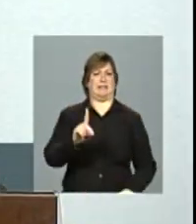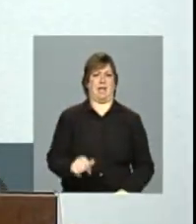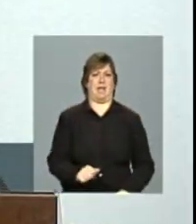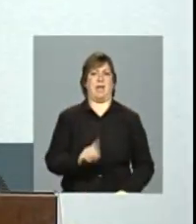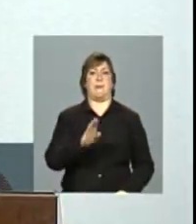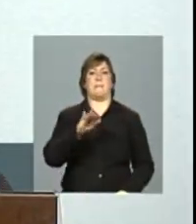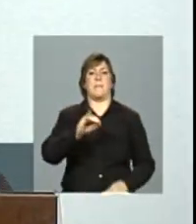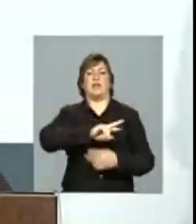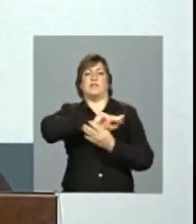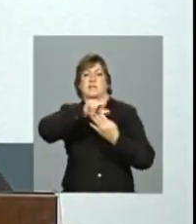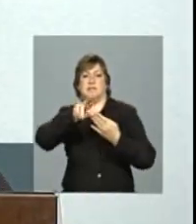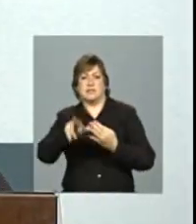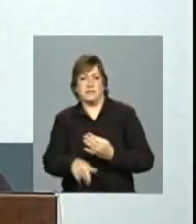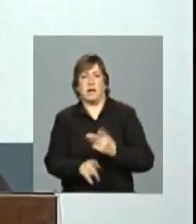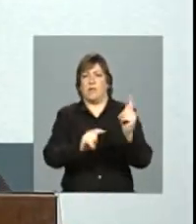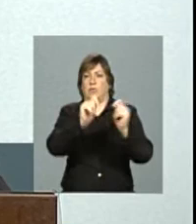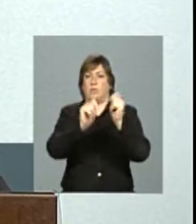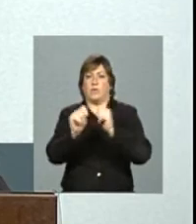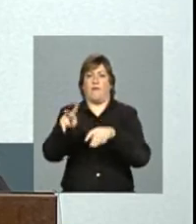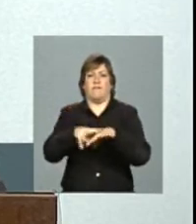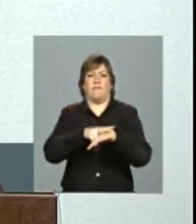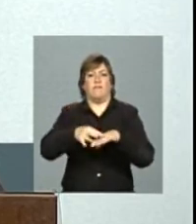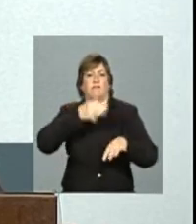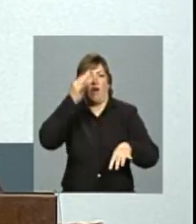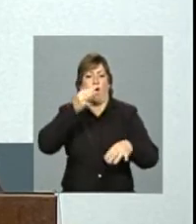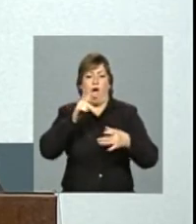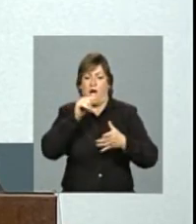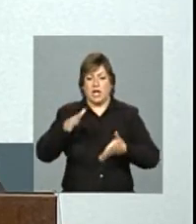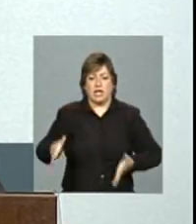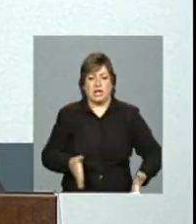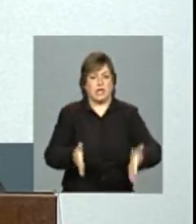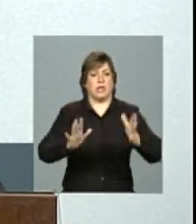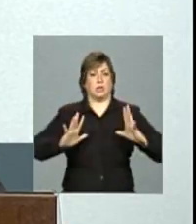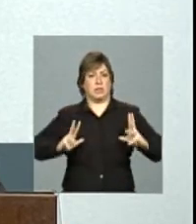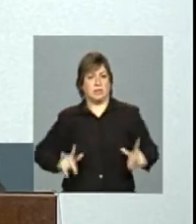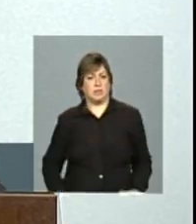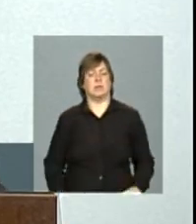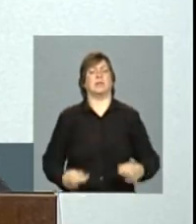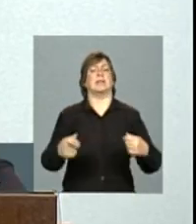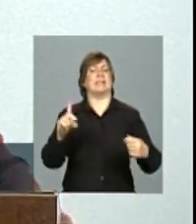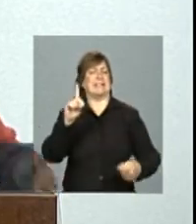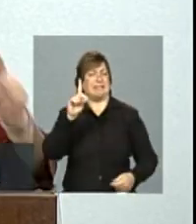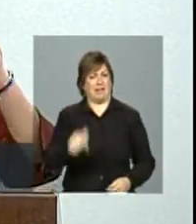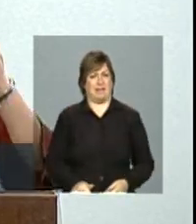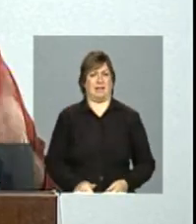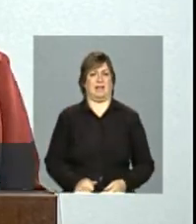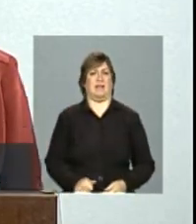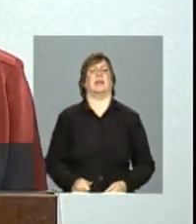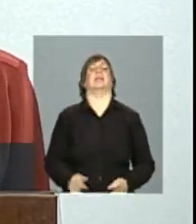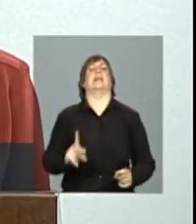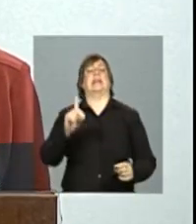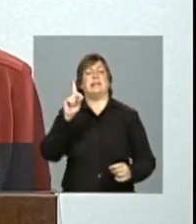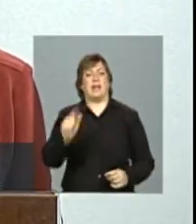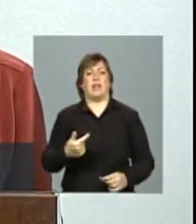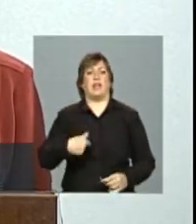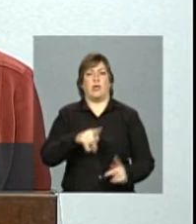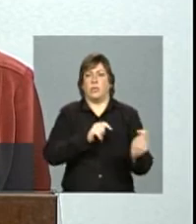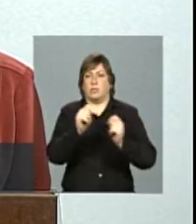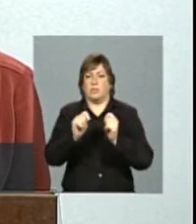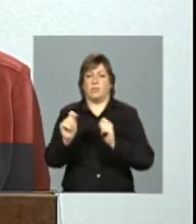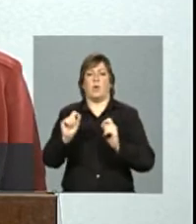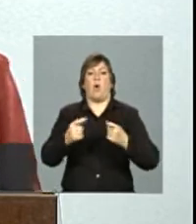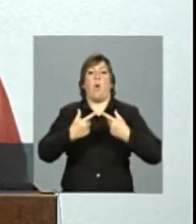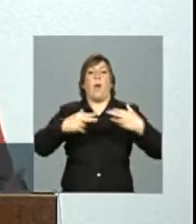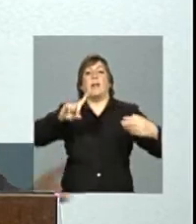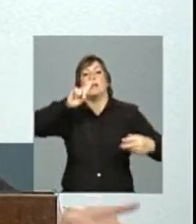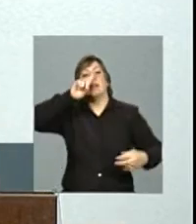é possível preservar os nossos Rios é pois é é possível preservar as nossas